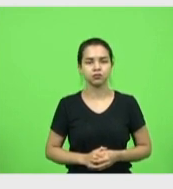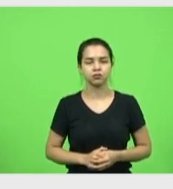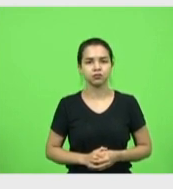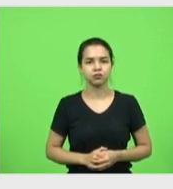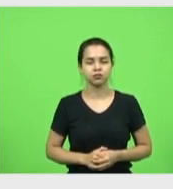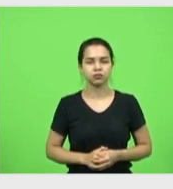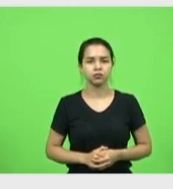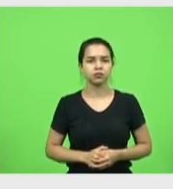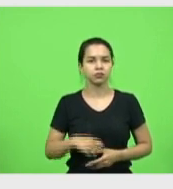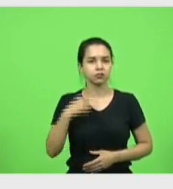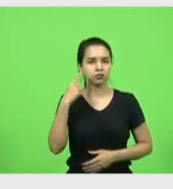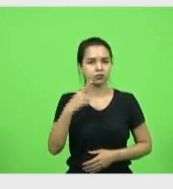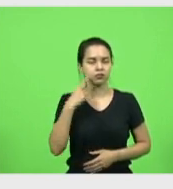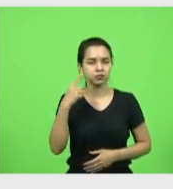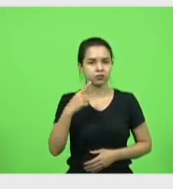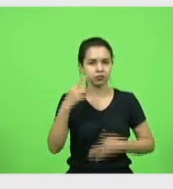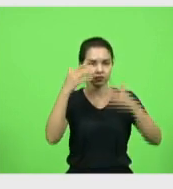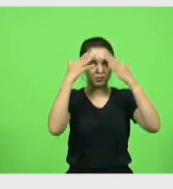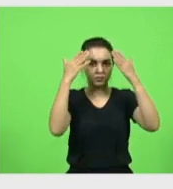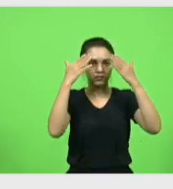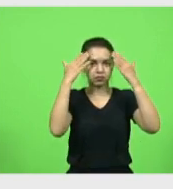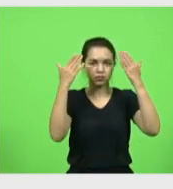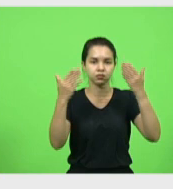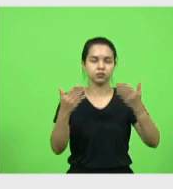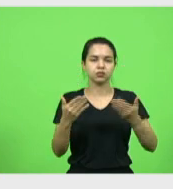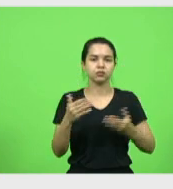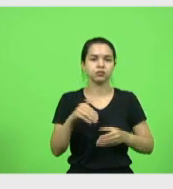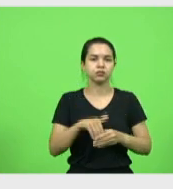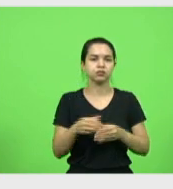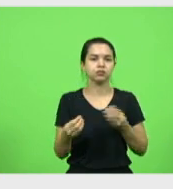Como vota o deputado José Milton Schaefer?